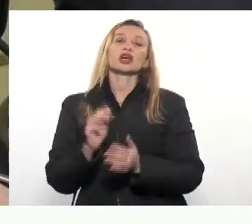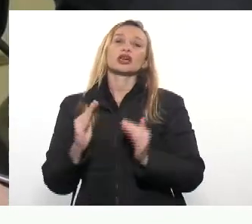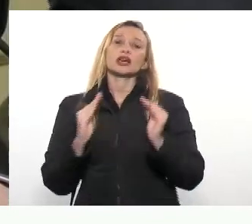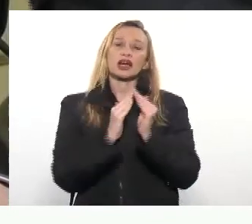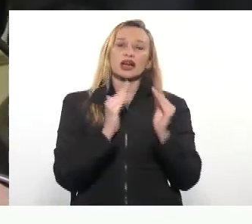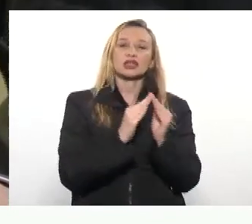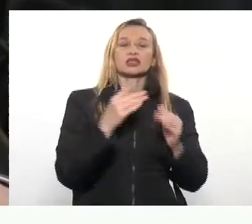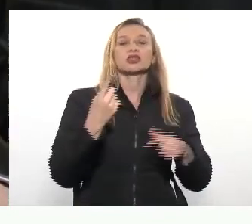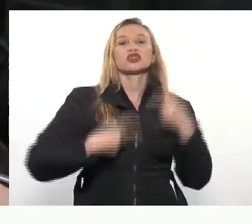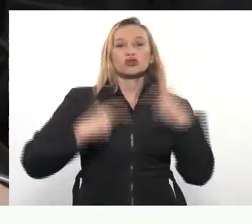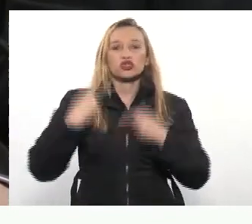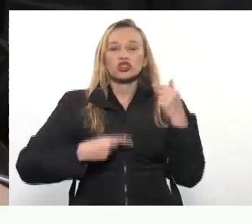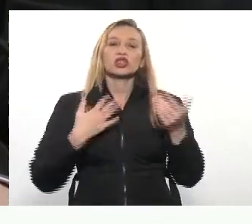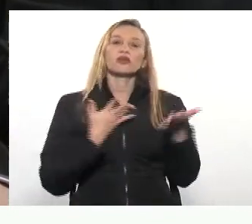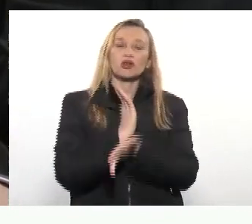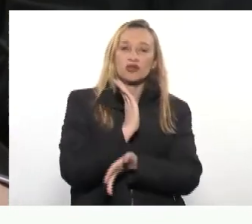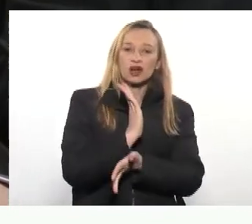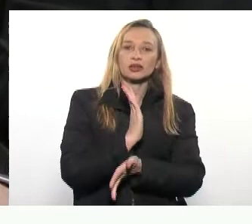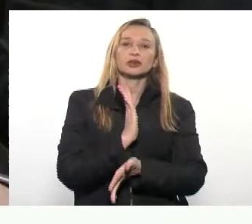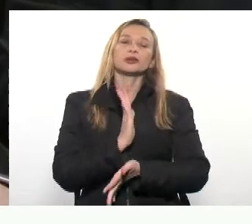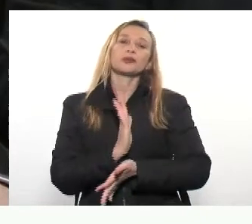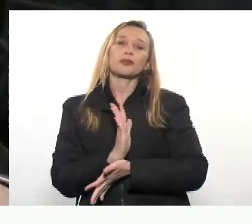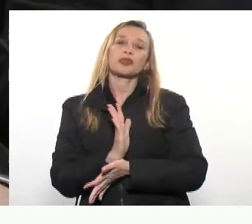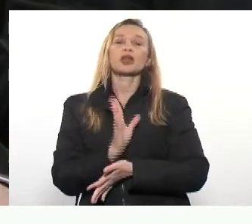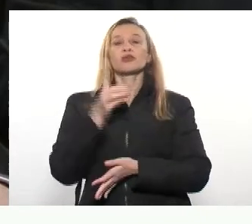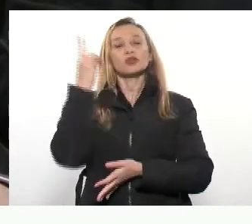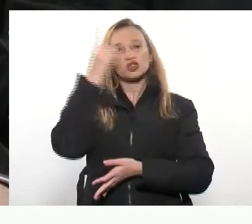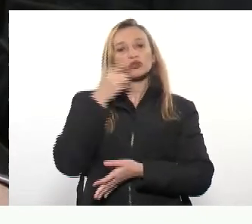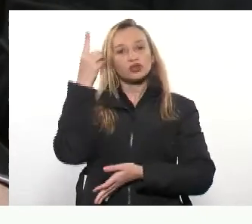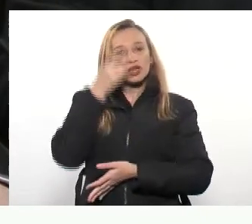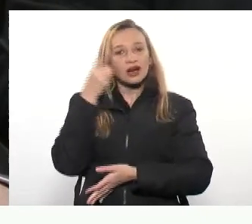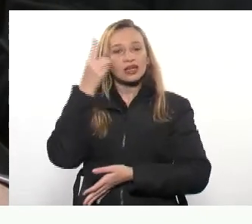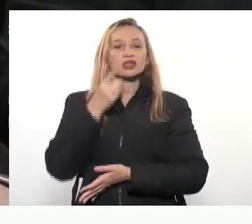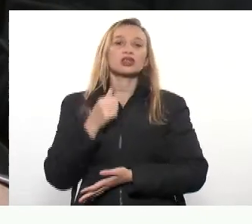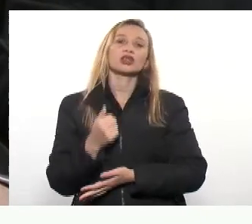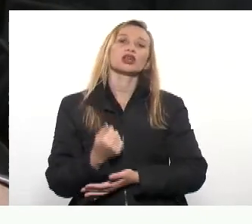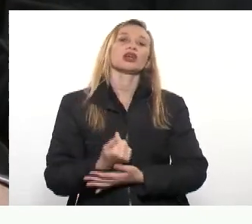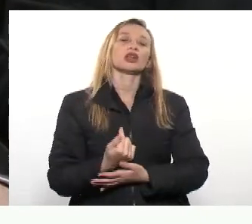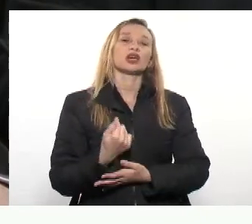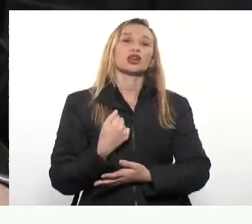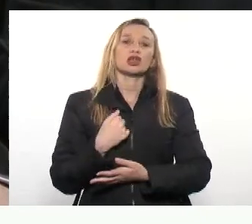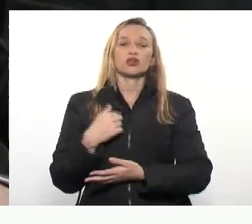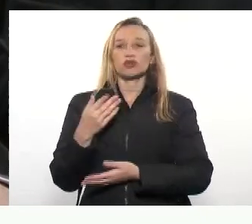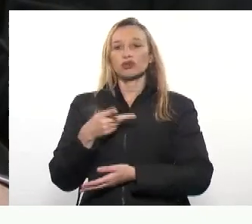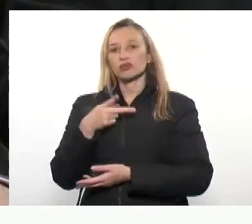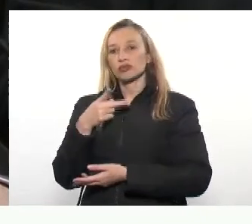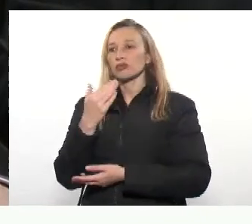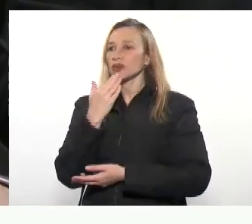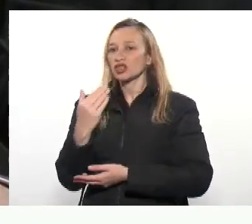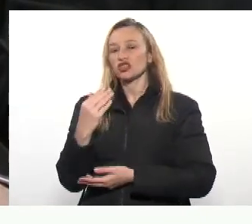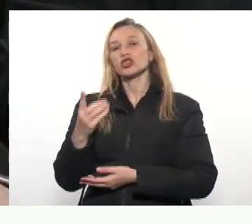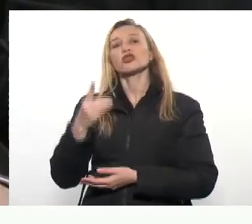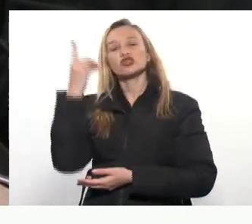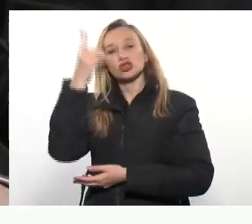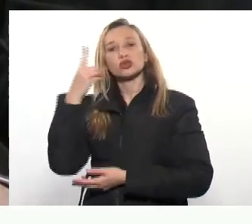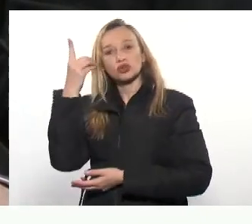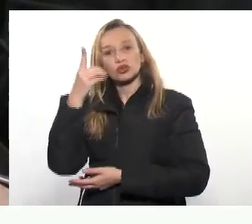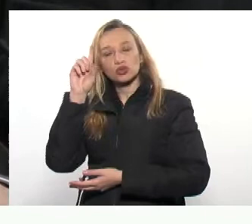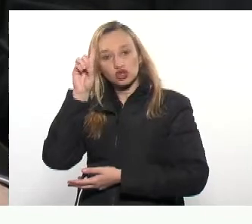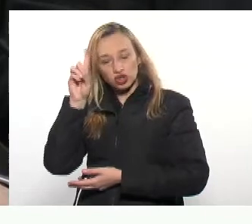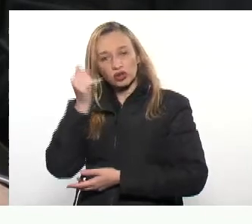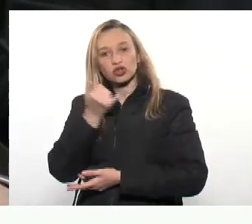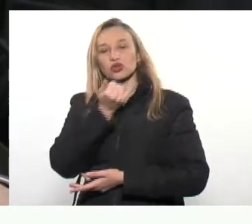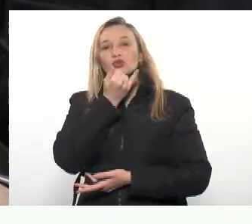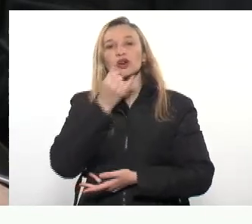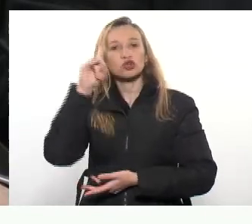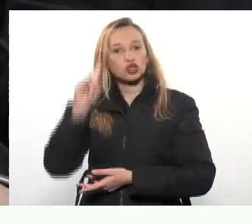e discutidas e aprovadas pelos deputados, entendeu? E eu vou passar a palavra aqui para o meu diretor financeiro, que é